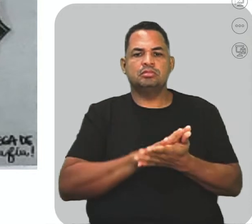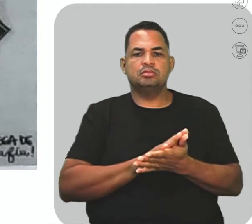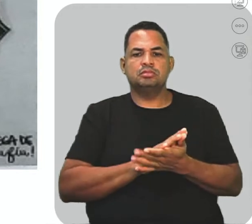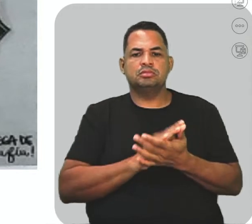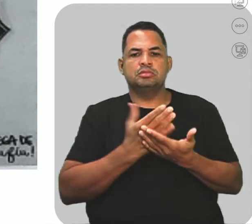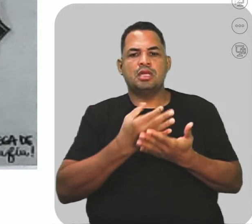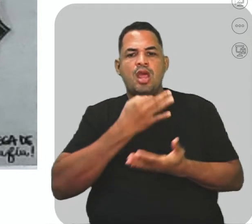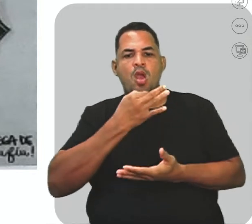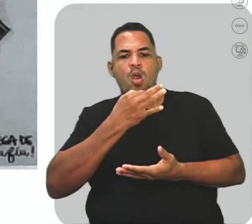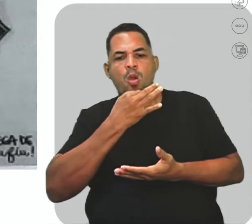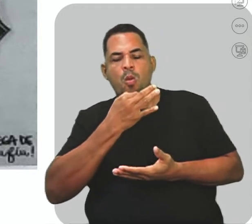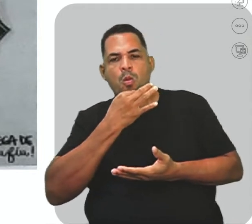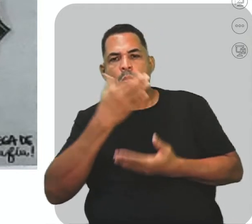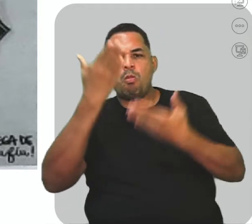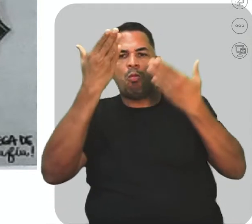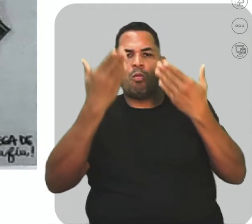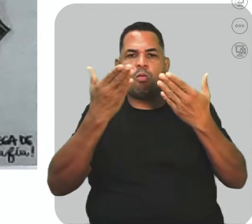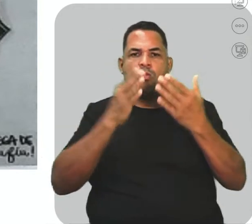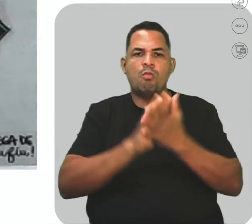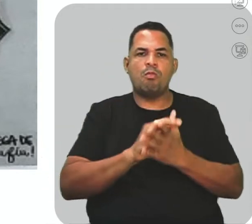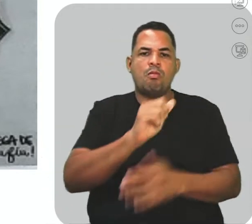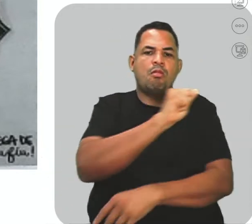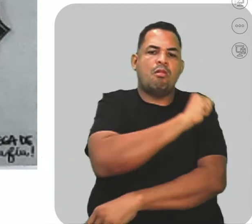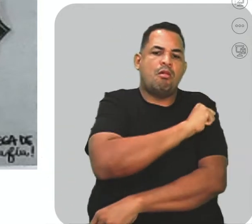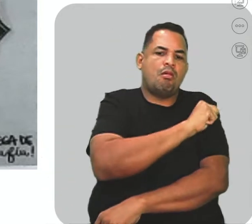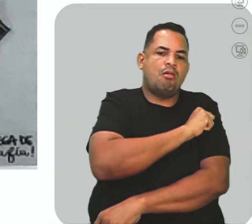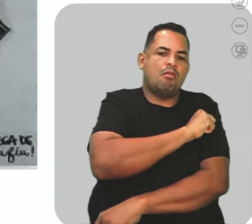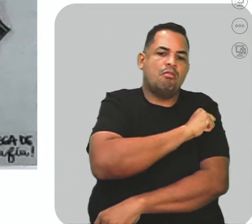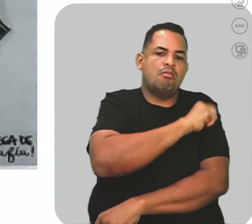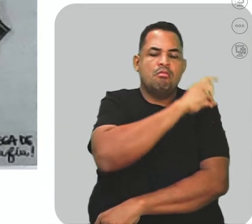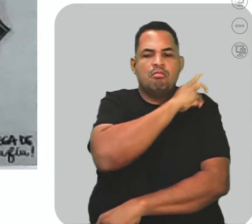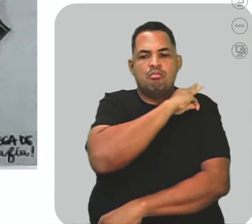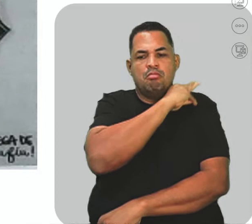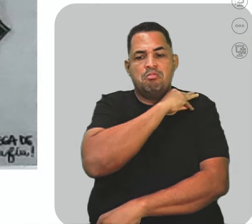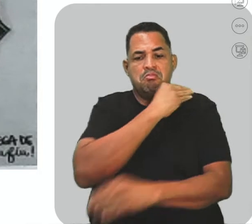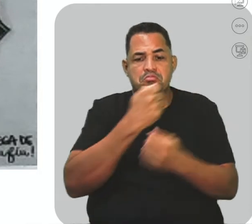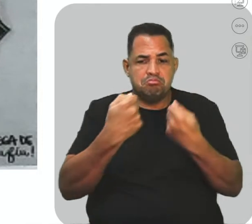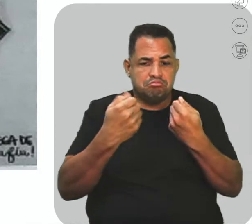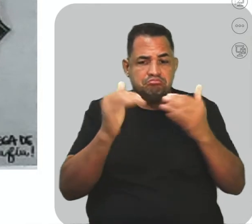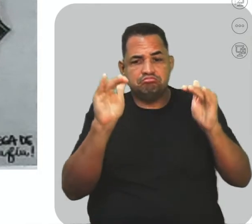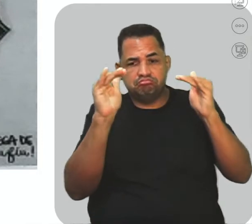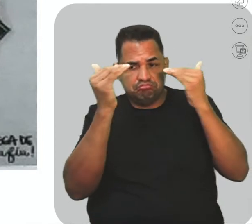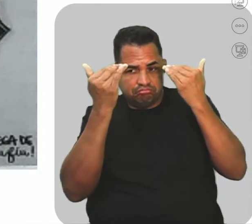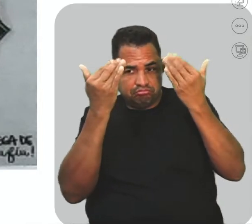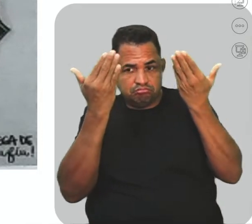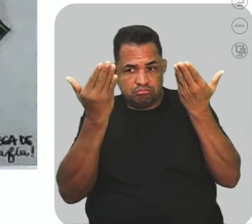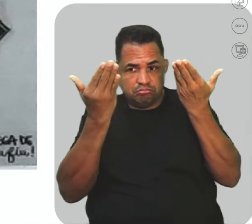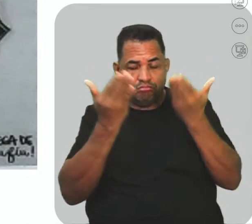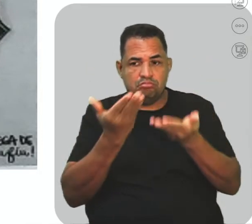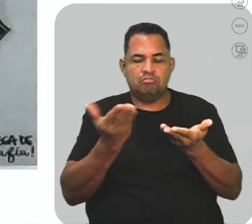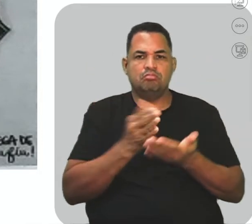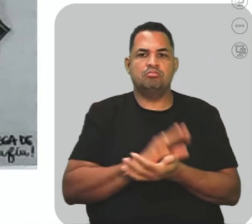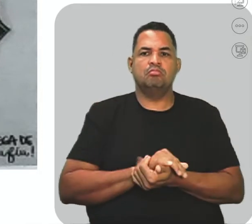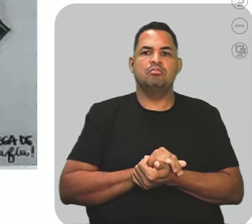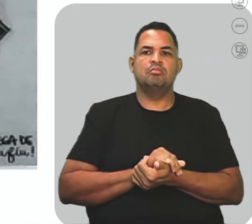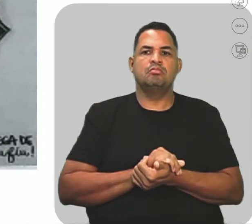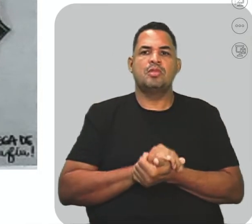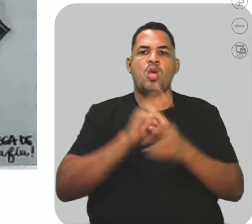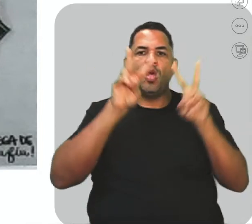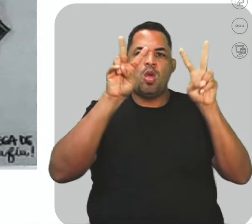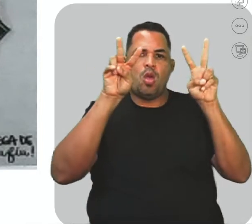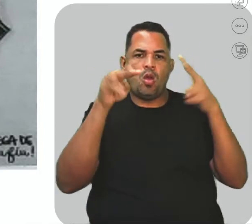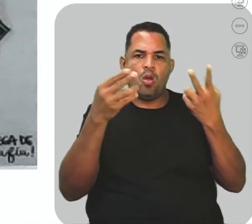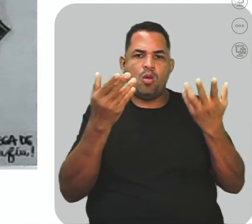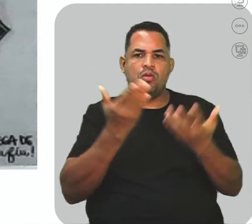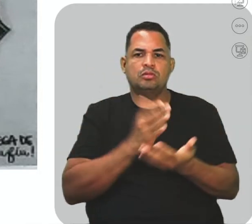dissertativo, argumentativo. Aluno terceirão tem que estar antenado, né, nos temas